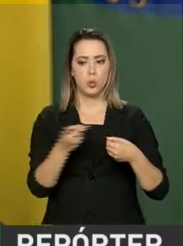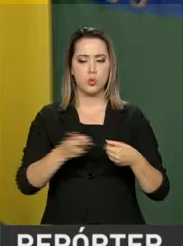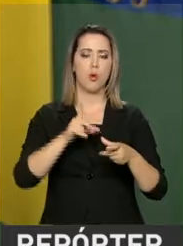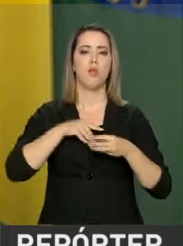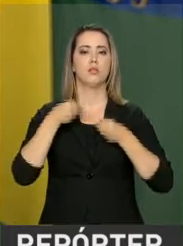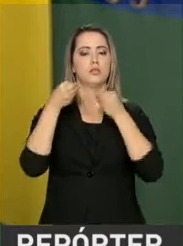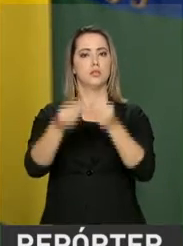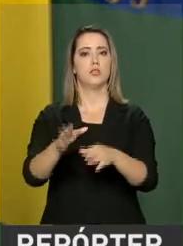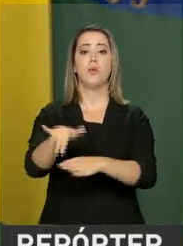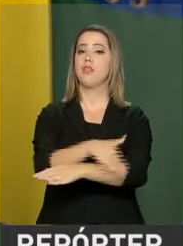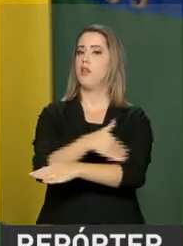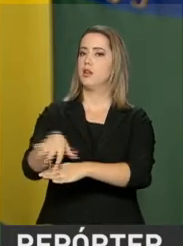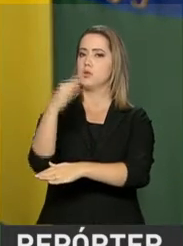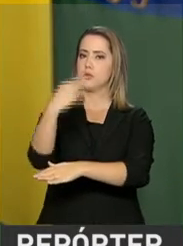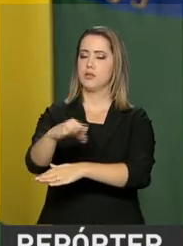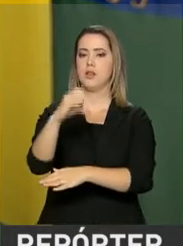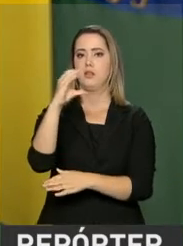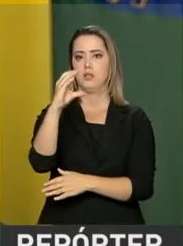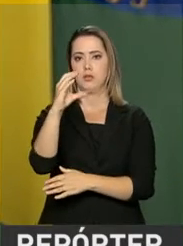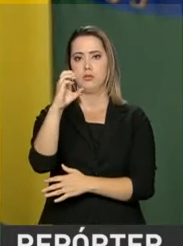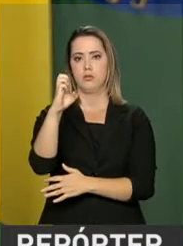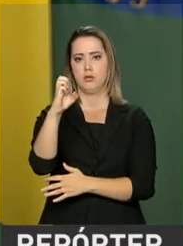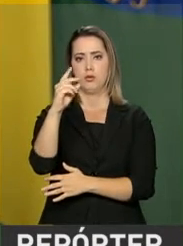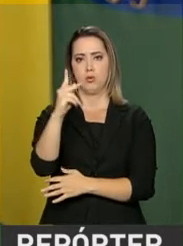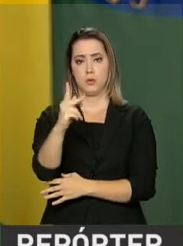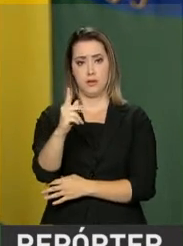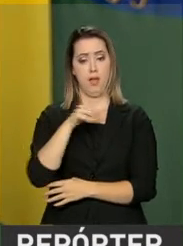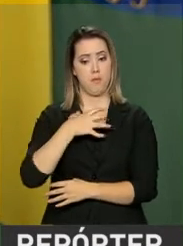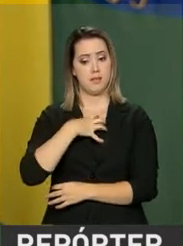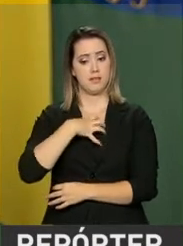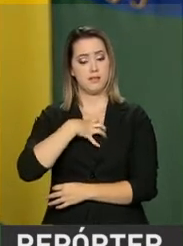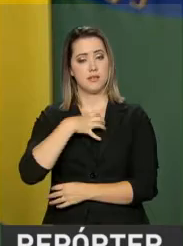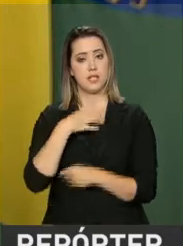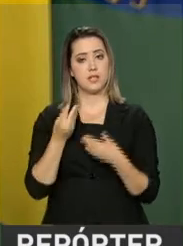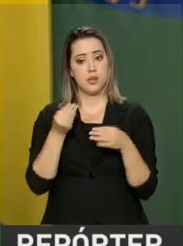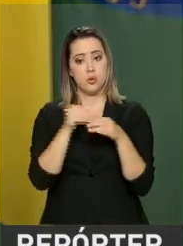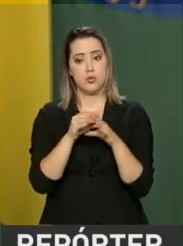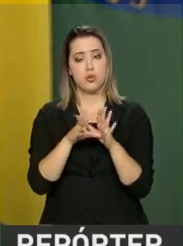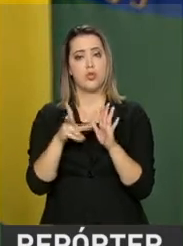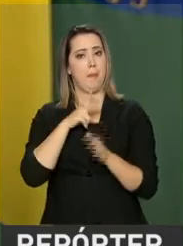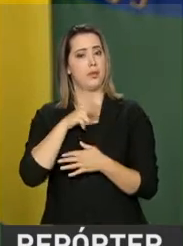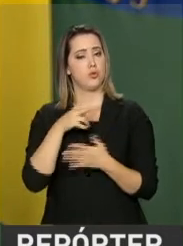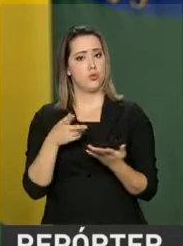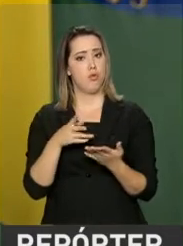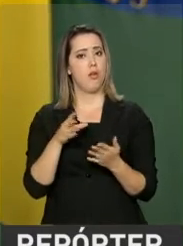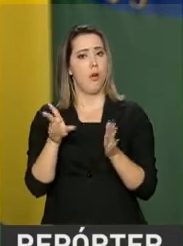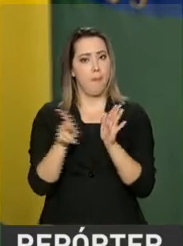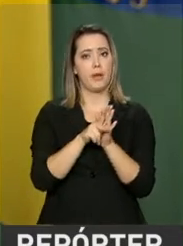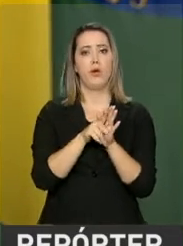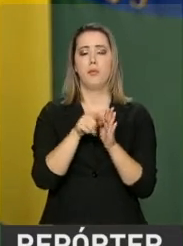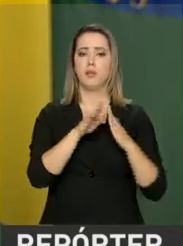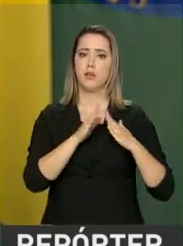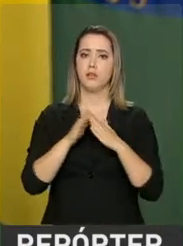um endereço vai ter 17 vai ter a sensação de que ele pertence ao grupo da cidadania